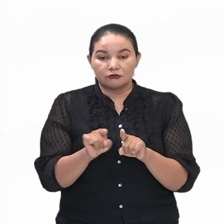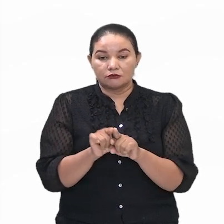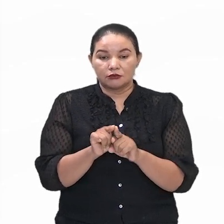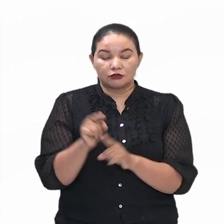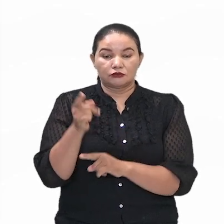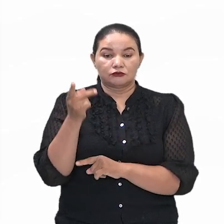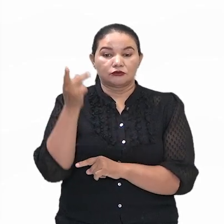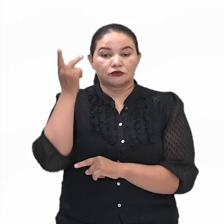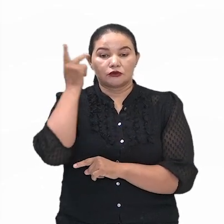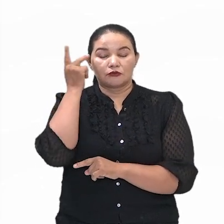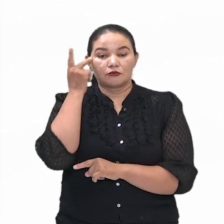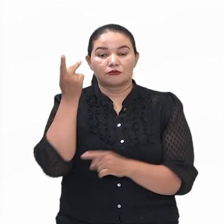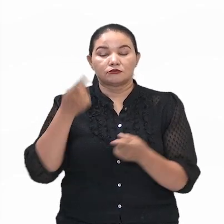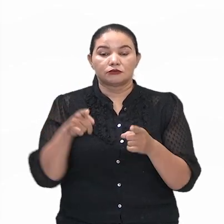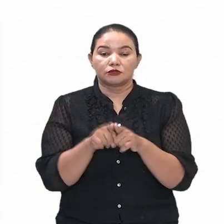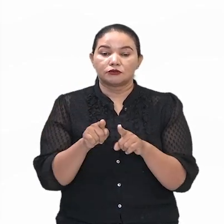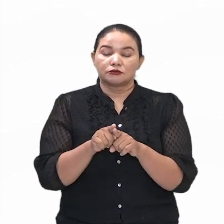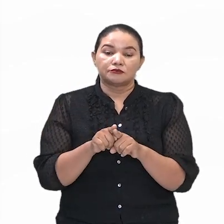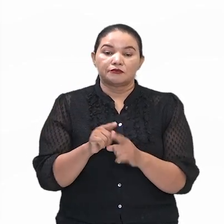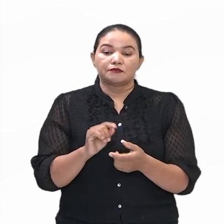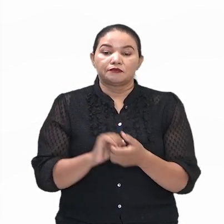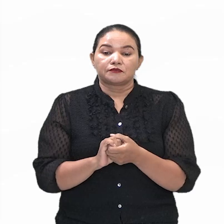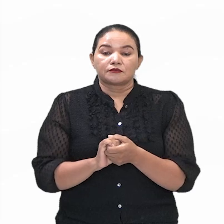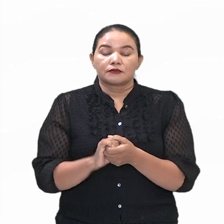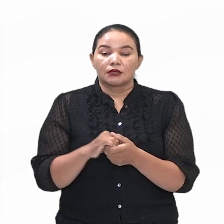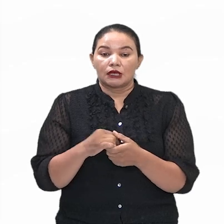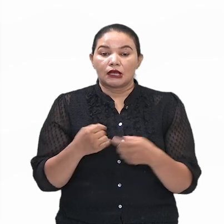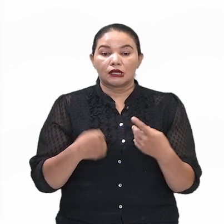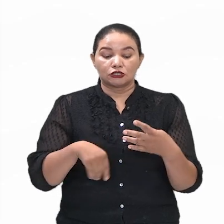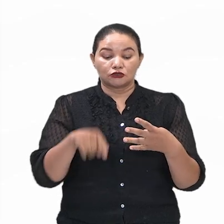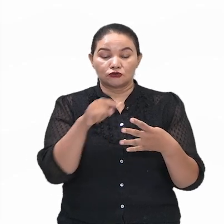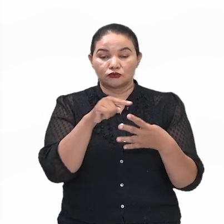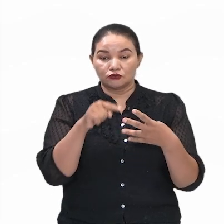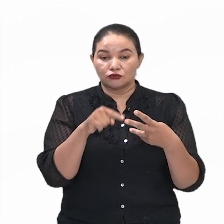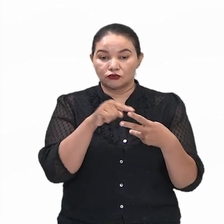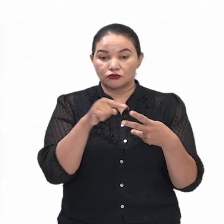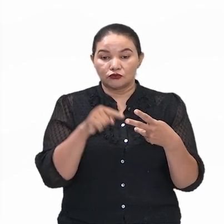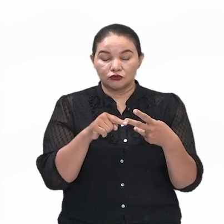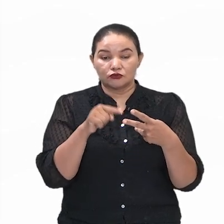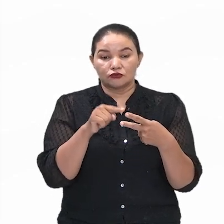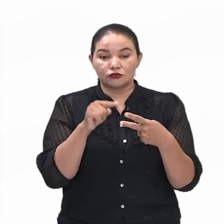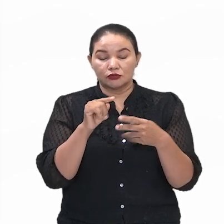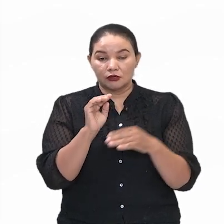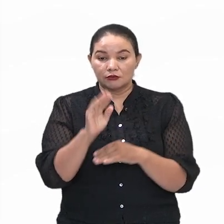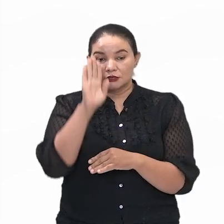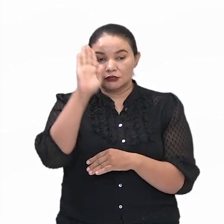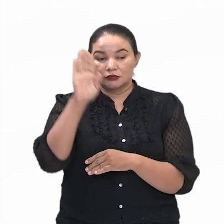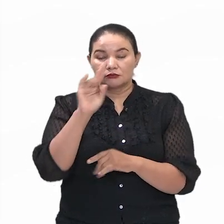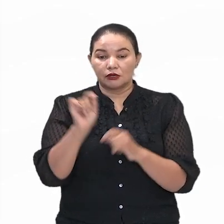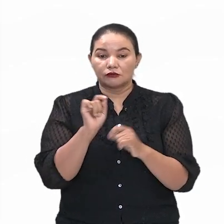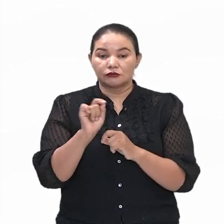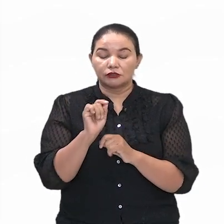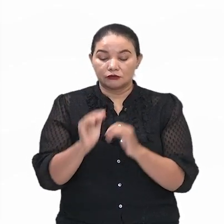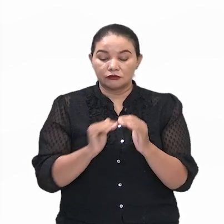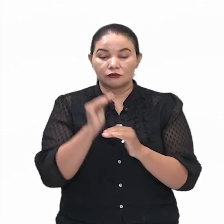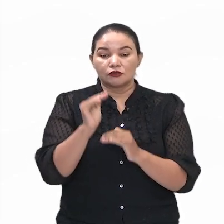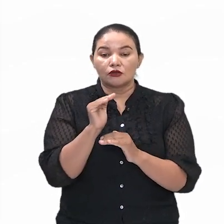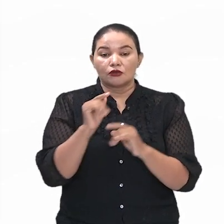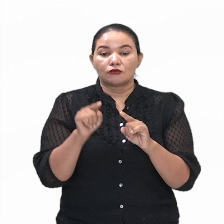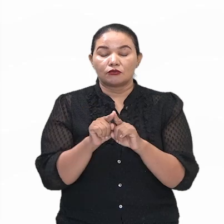como São Vicente. Então, essas duas capitanias vão ser as que realmente vão prosperar justamente com a